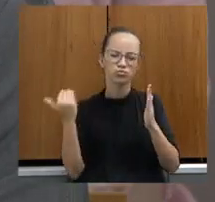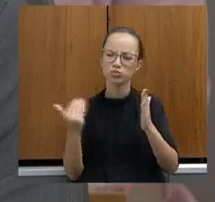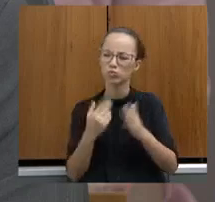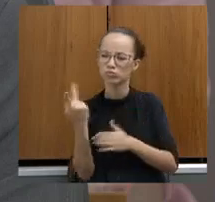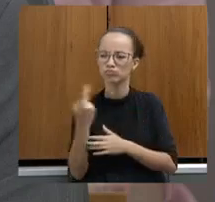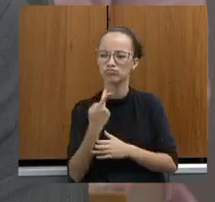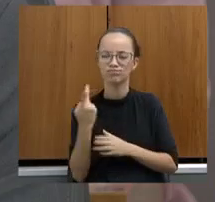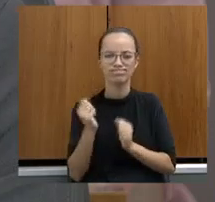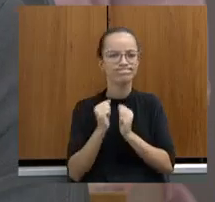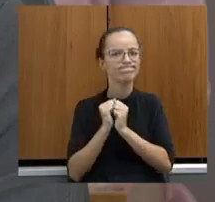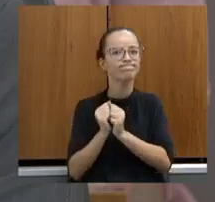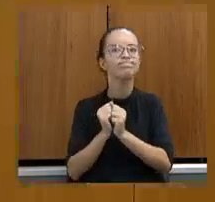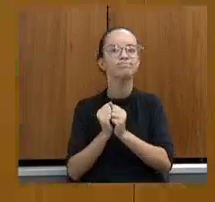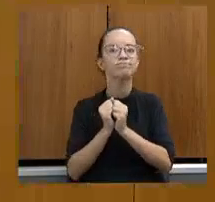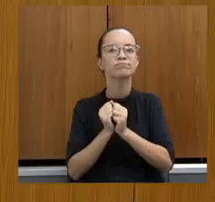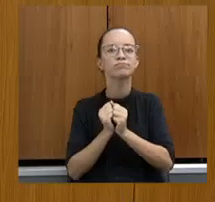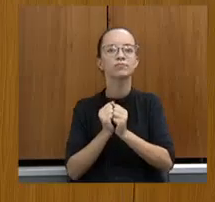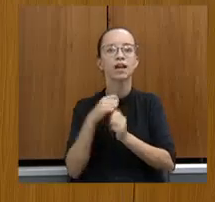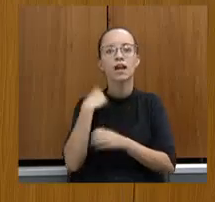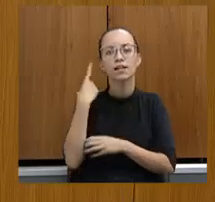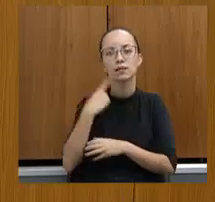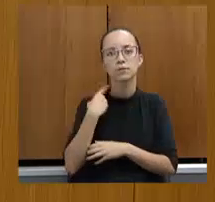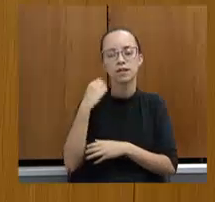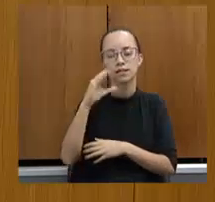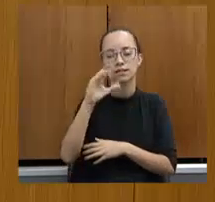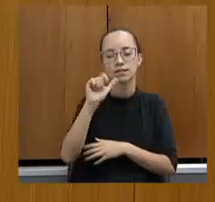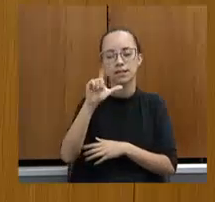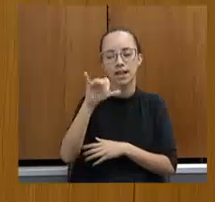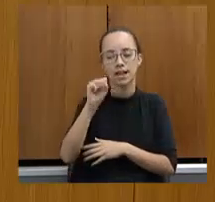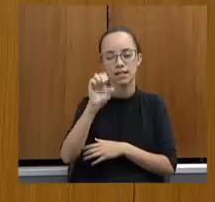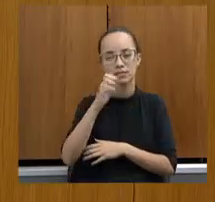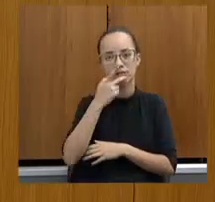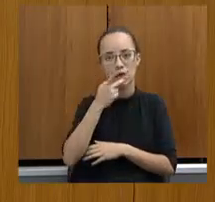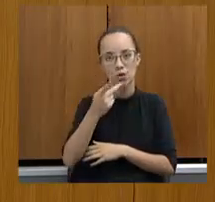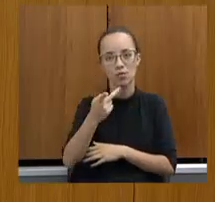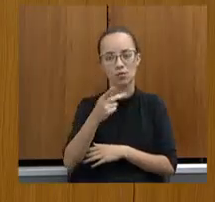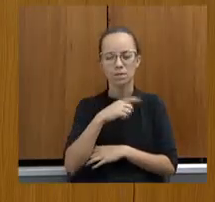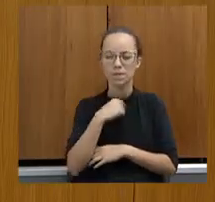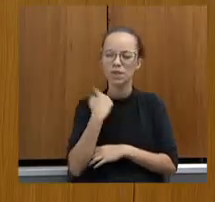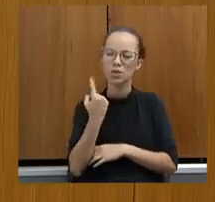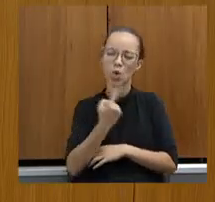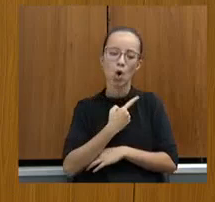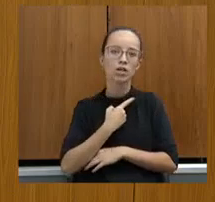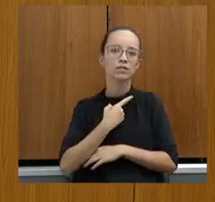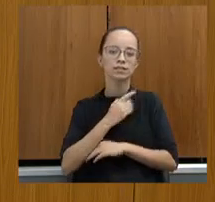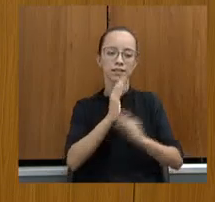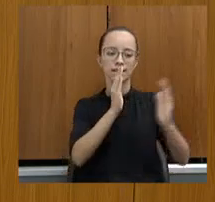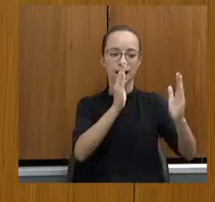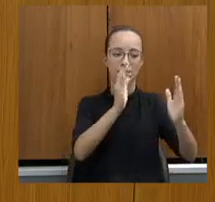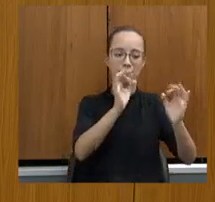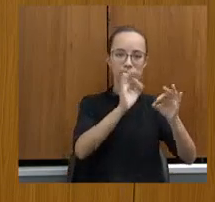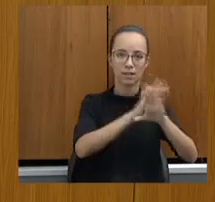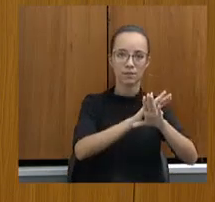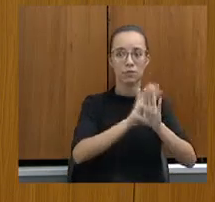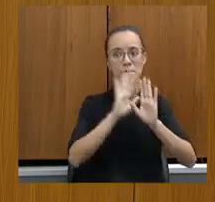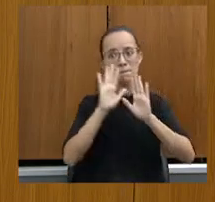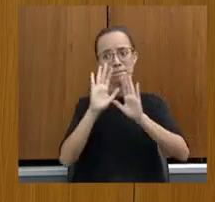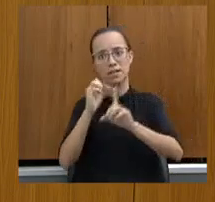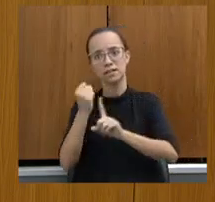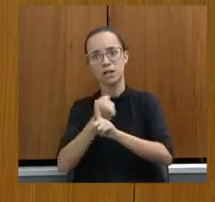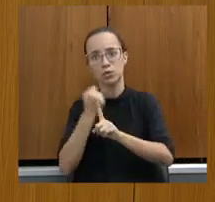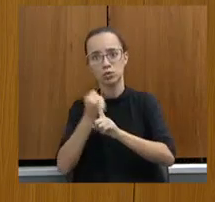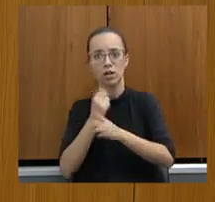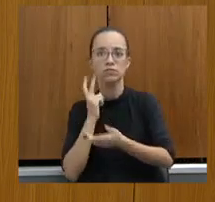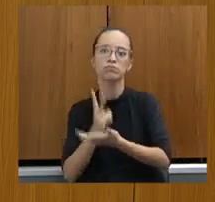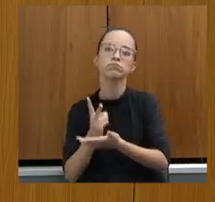é dizer que é como adaptada feliz na viola falou nós estamos encerrando é uma etapa a nossa luta vai